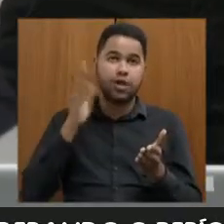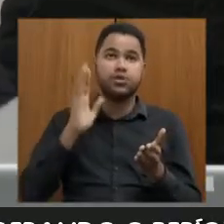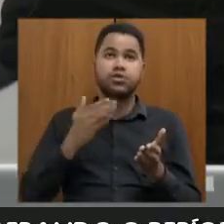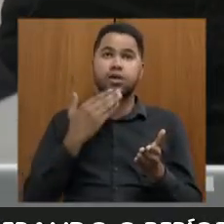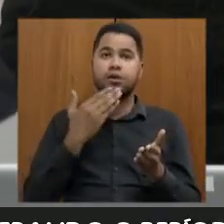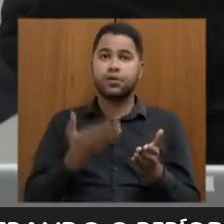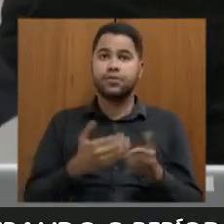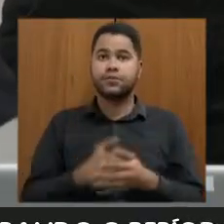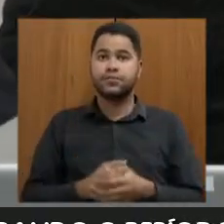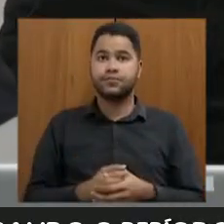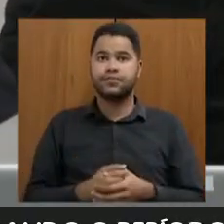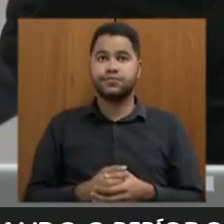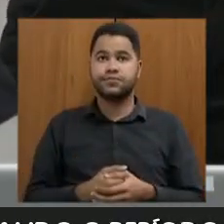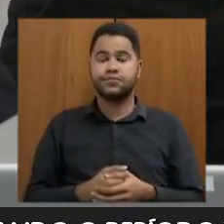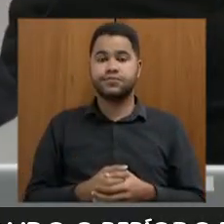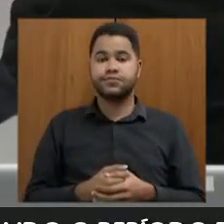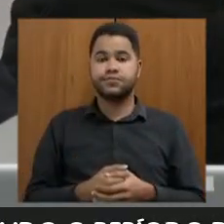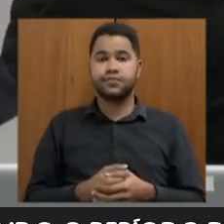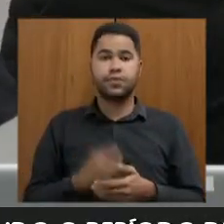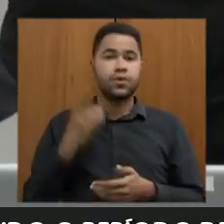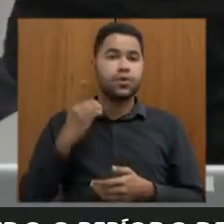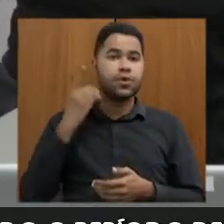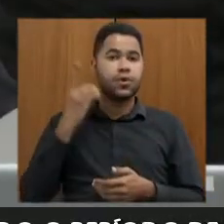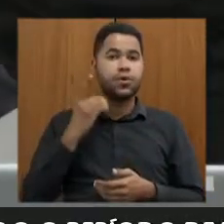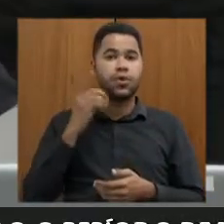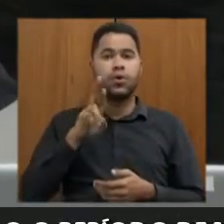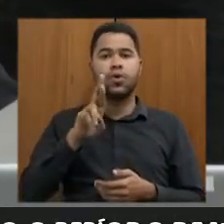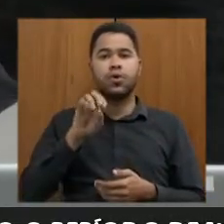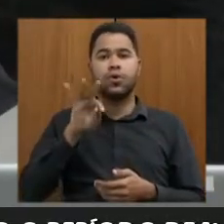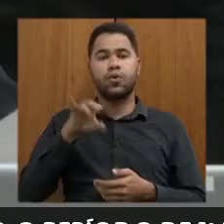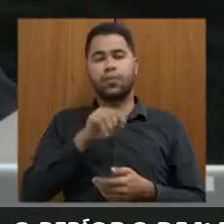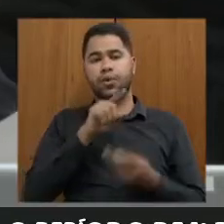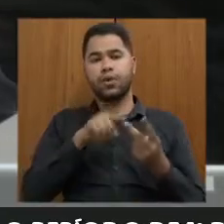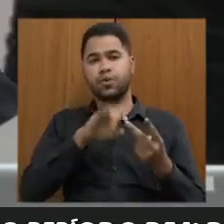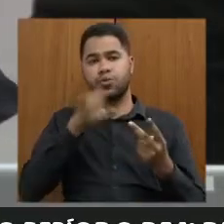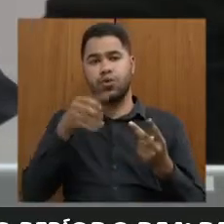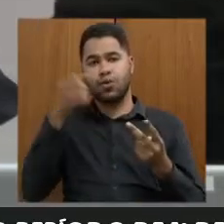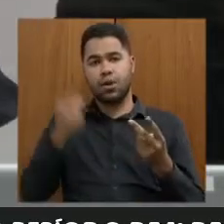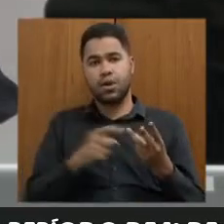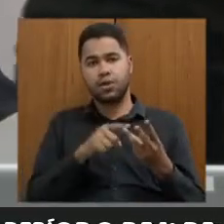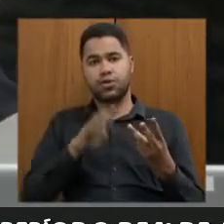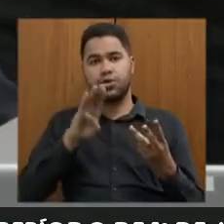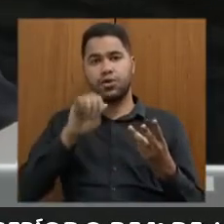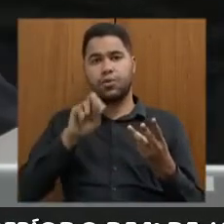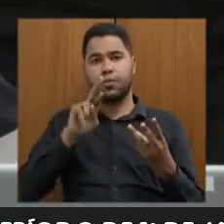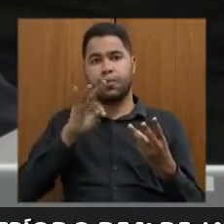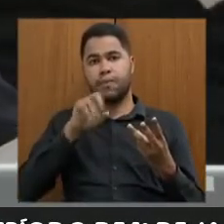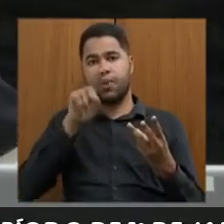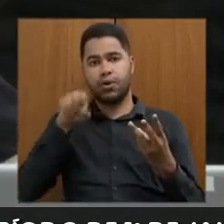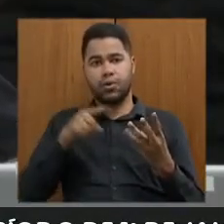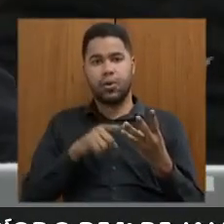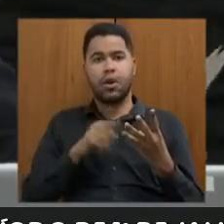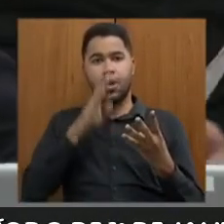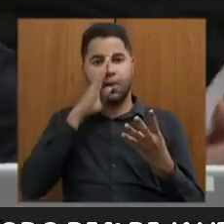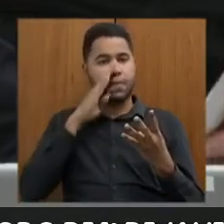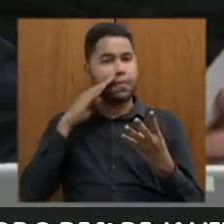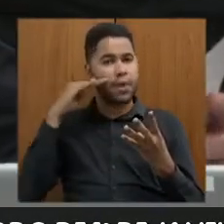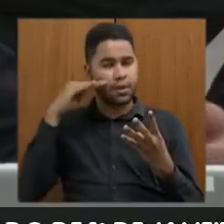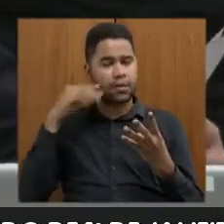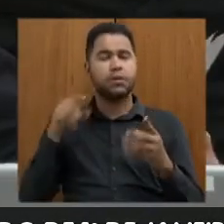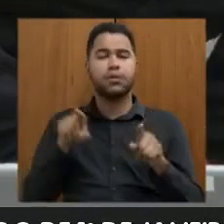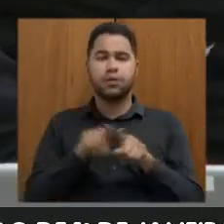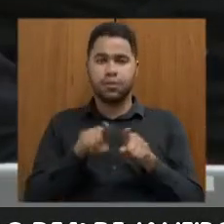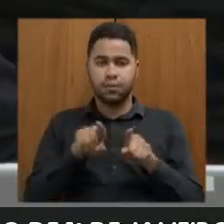aqui alimentos aqui Deputado Roberto adrade João Leite Bartô a deputada Beatriz Cerqueira